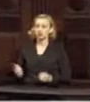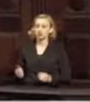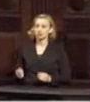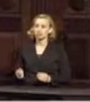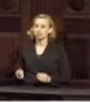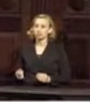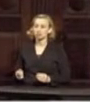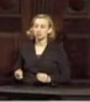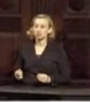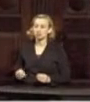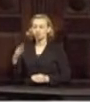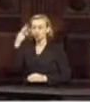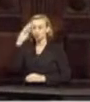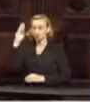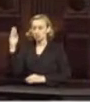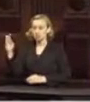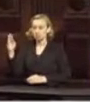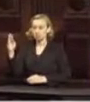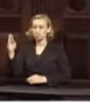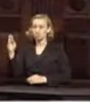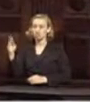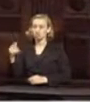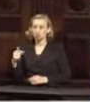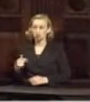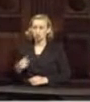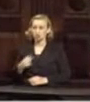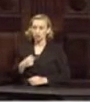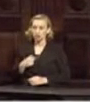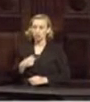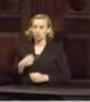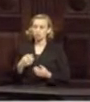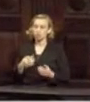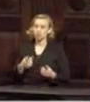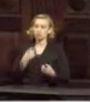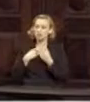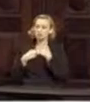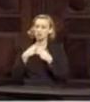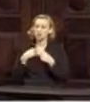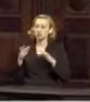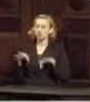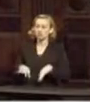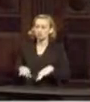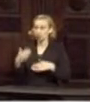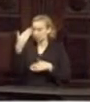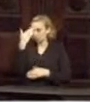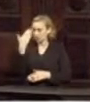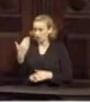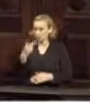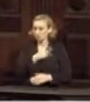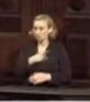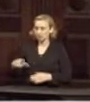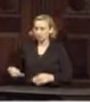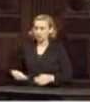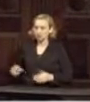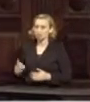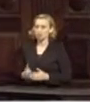é um dos motes principais que eu estou colocando no final dessa agenda legislativa. Muito obrigado, senhora